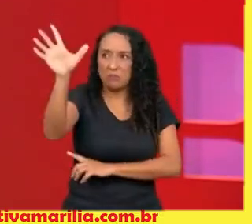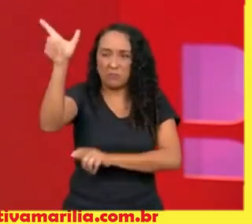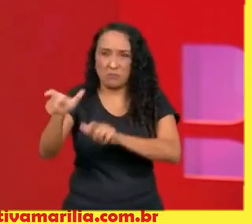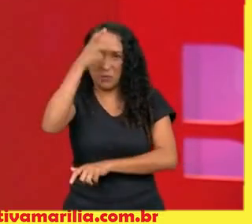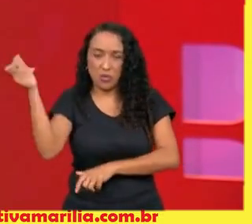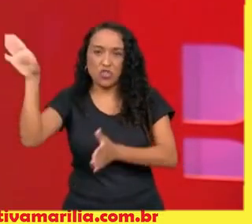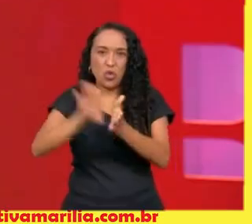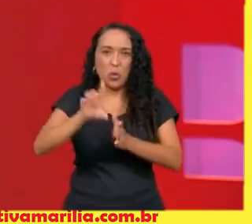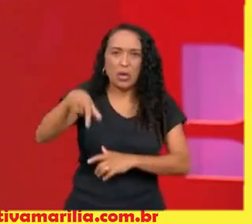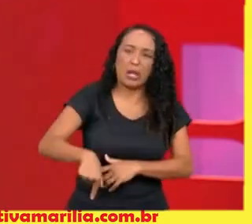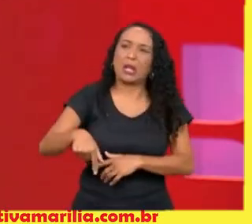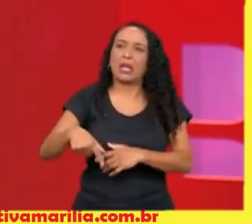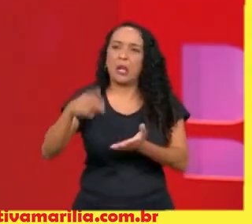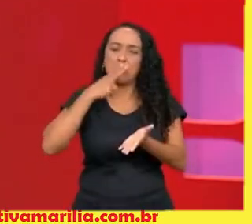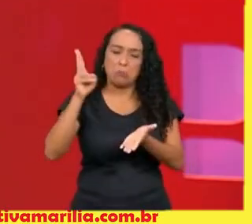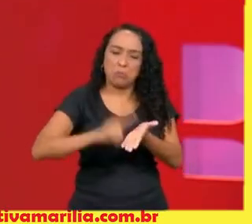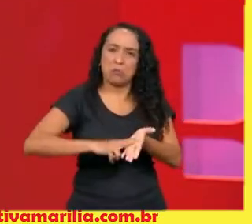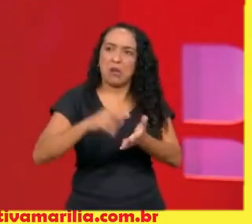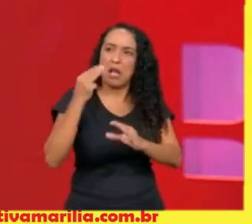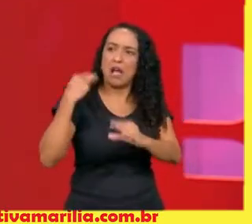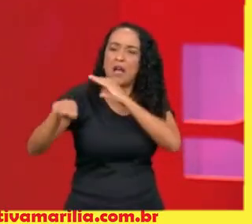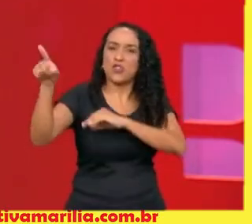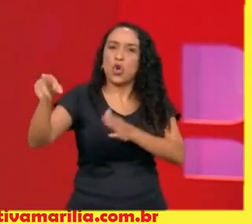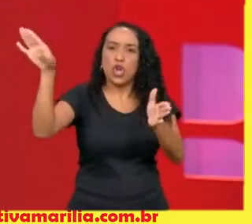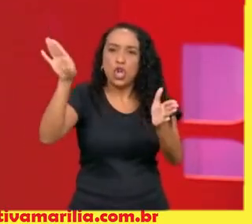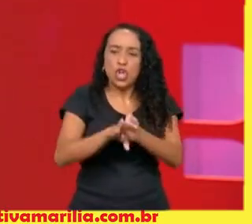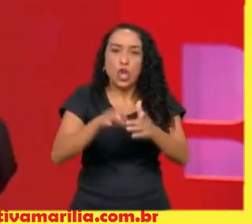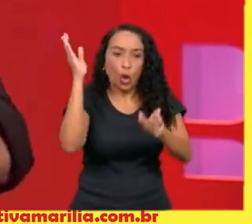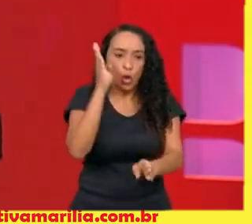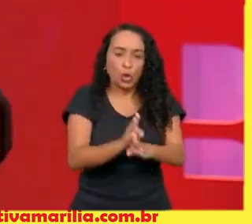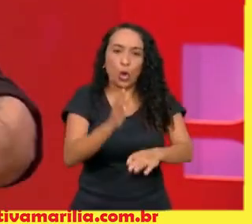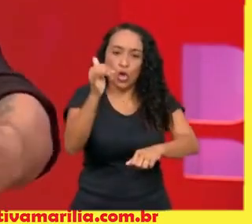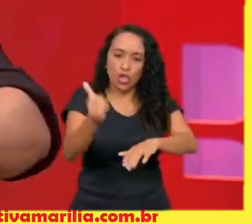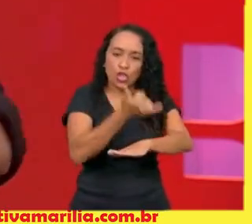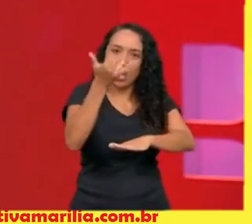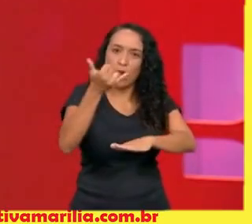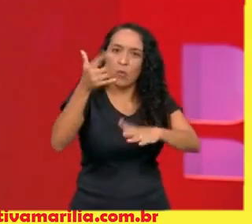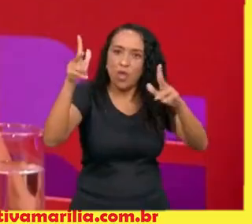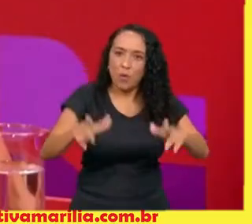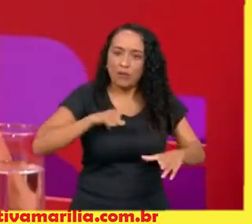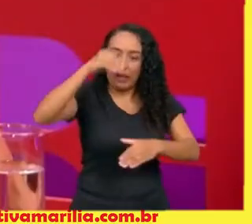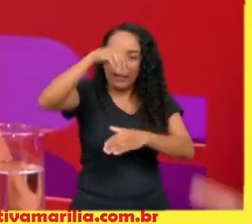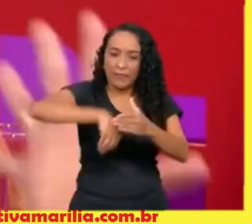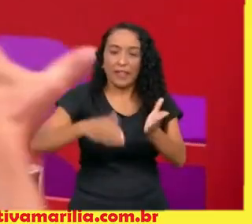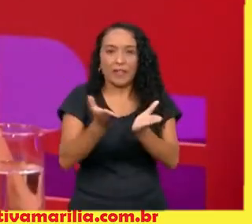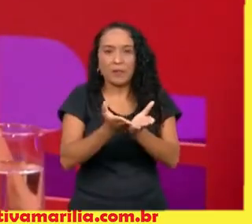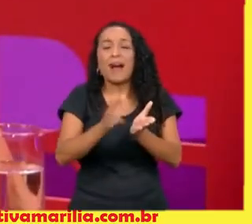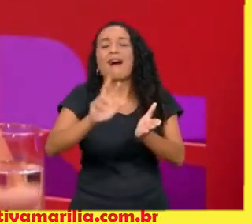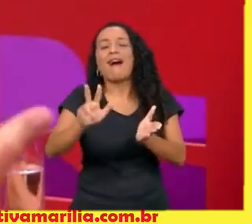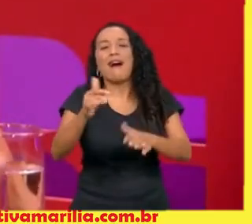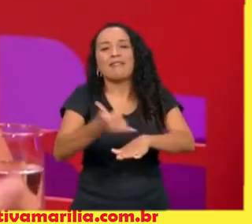via cartas dizendo que encontraram a Jerusalém que era descrita na Bíblia, porque aqui de fato corria... Não é Jerusalém, é o Éden. O